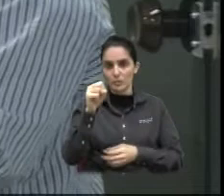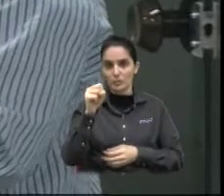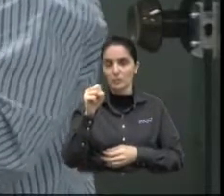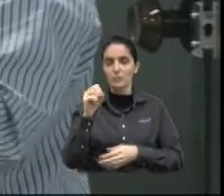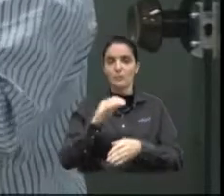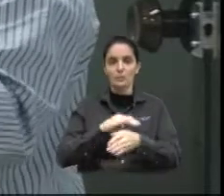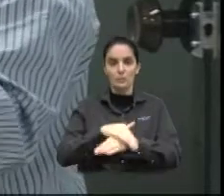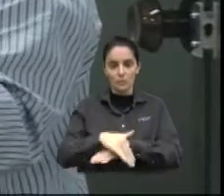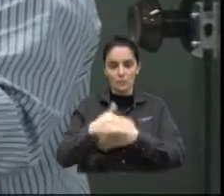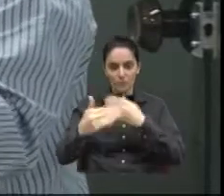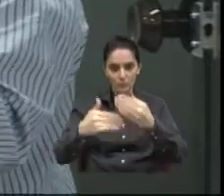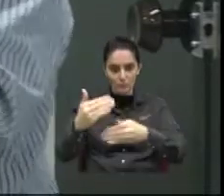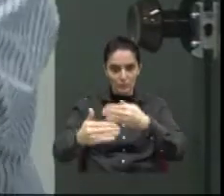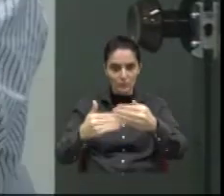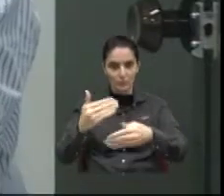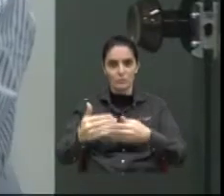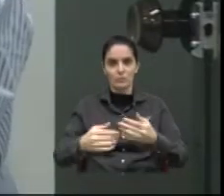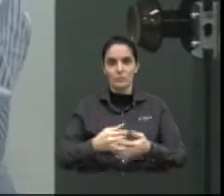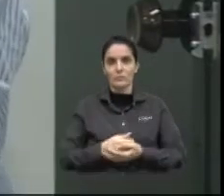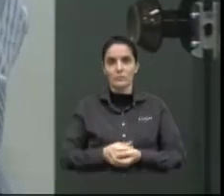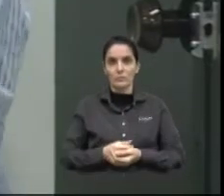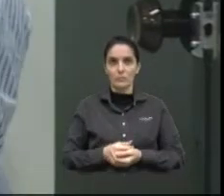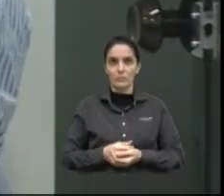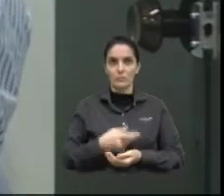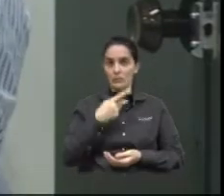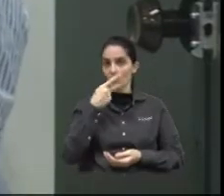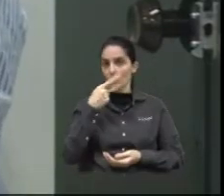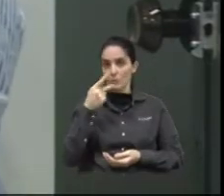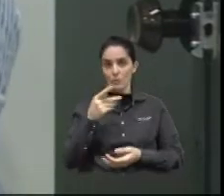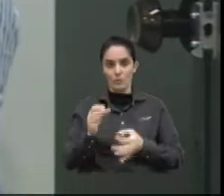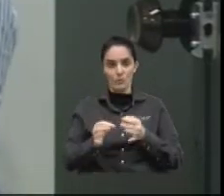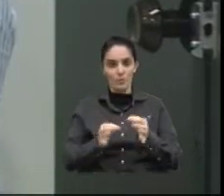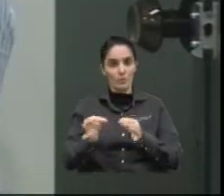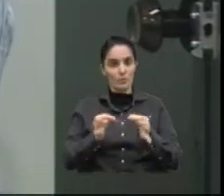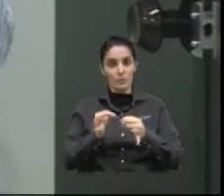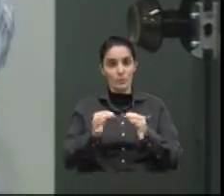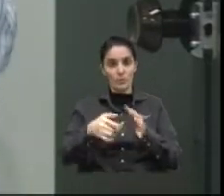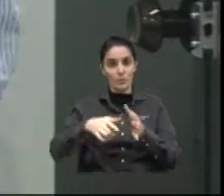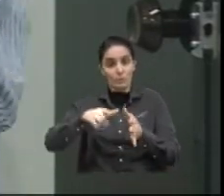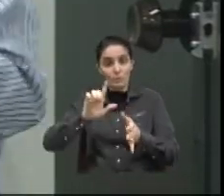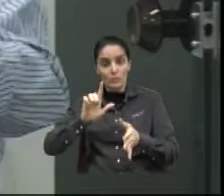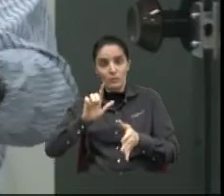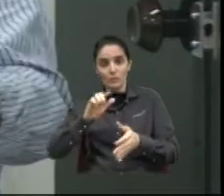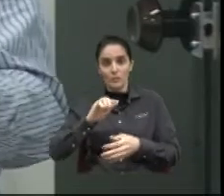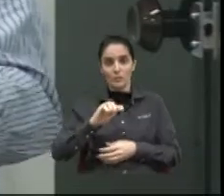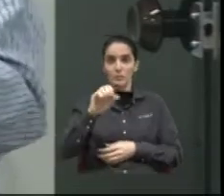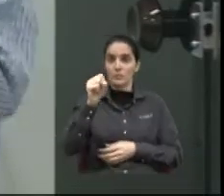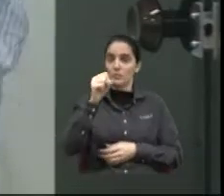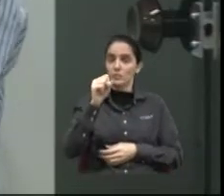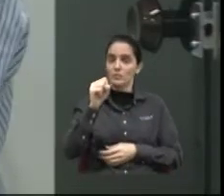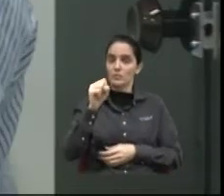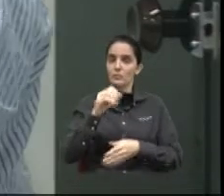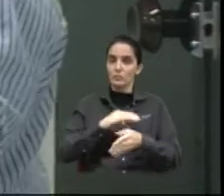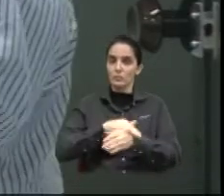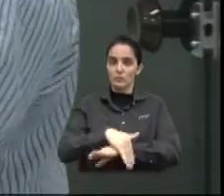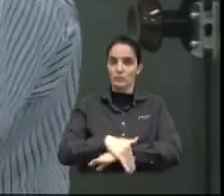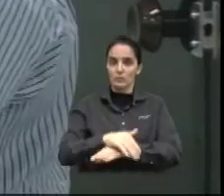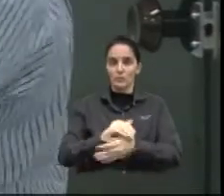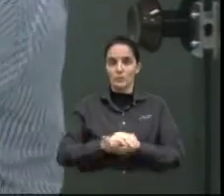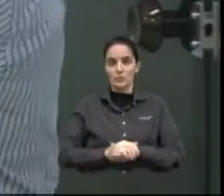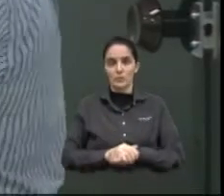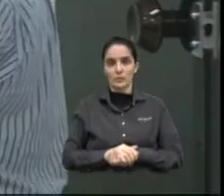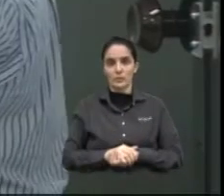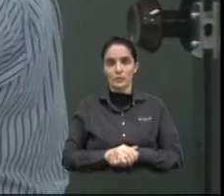não se discute o projeto antes de se discutir das 4 até a sete se